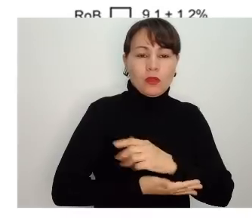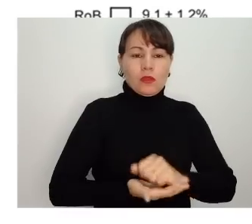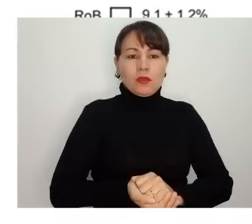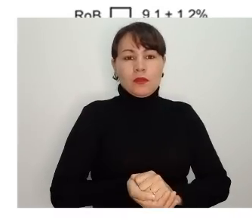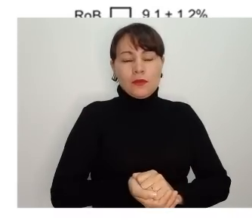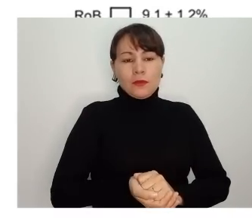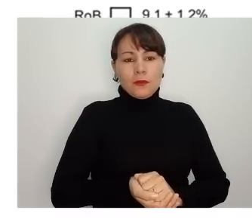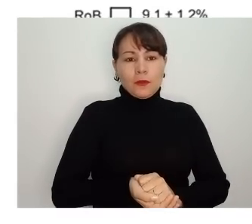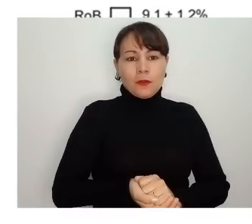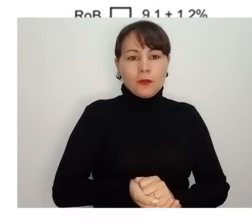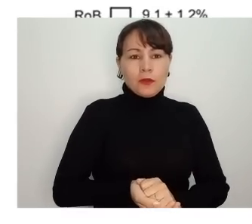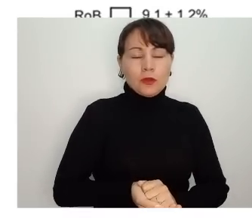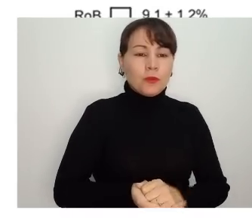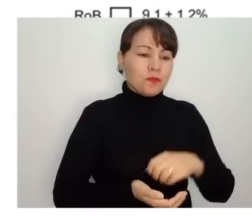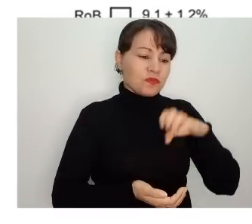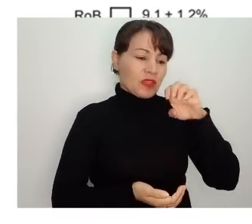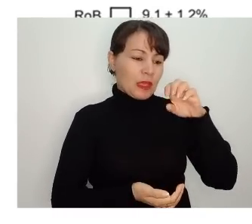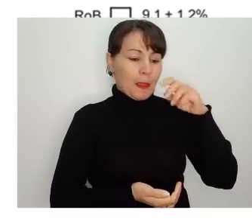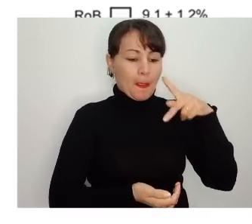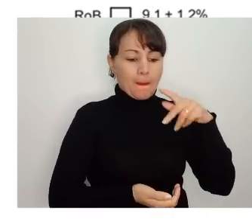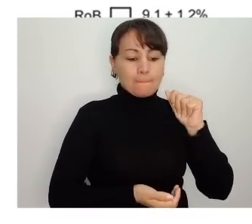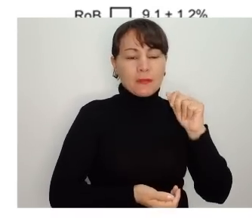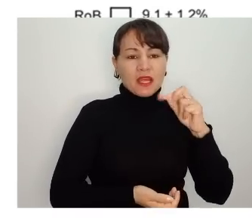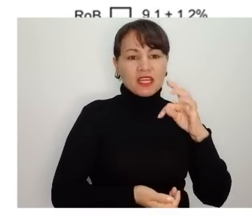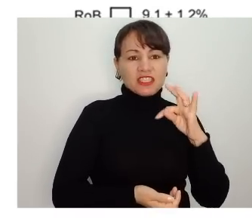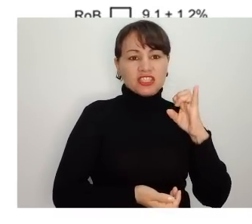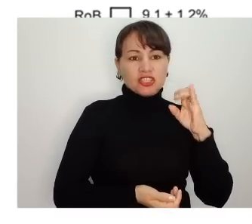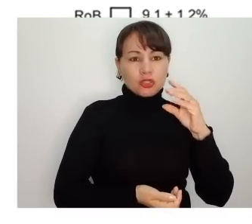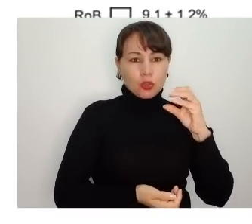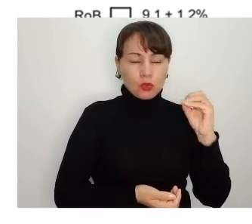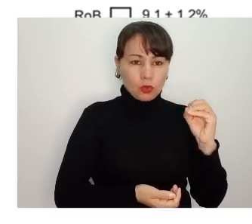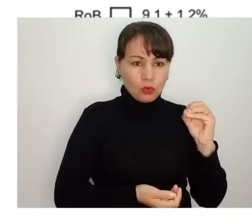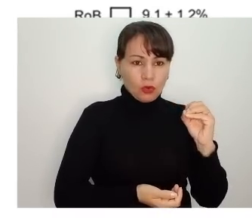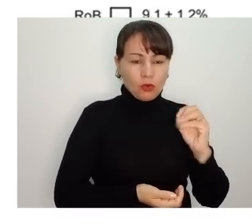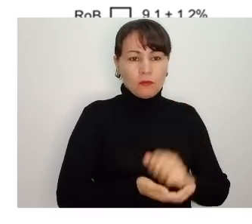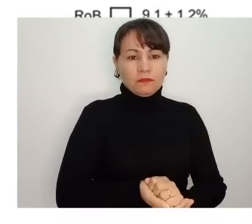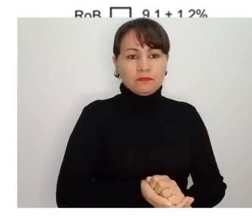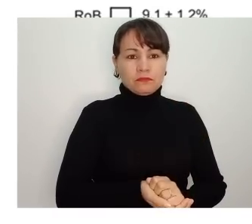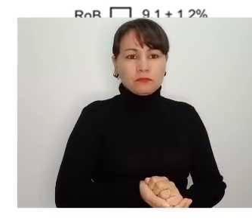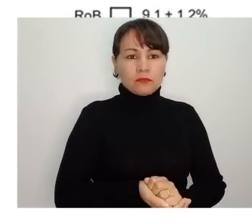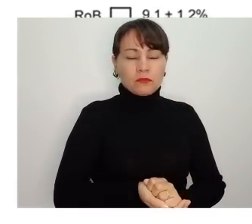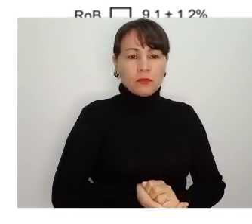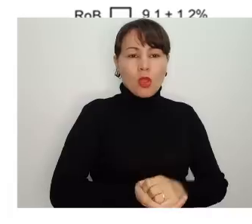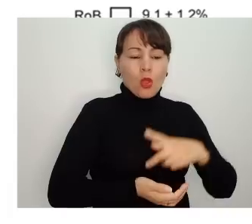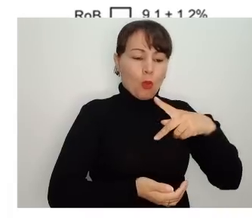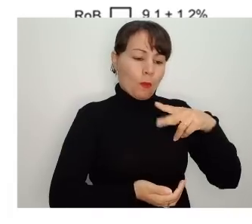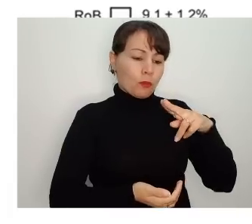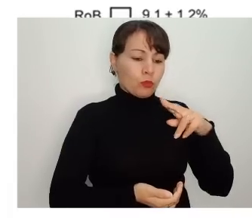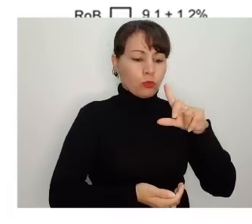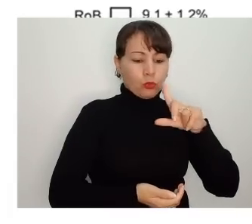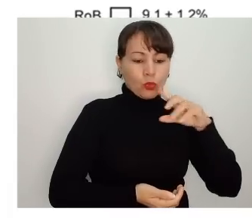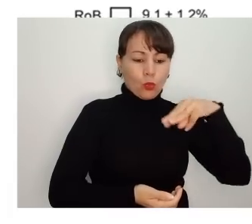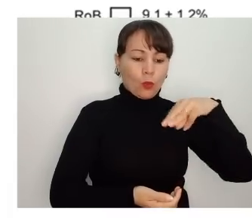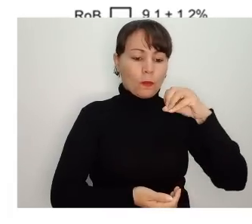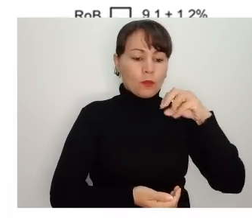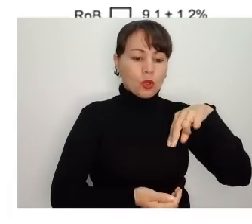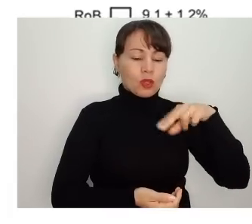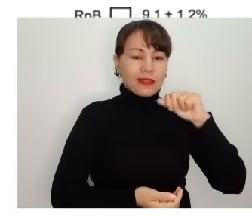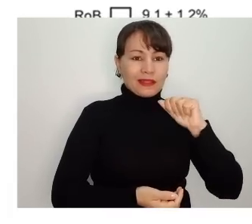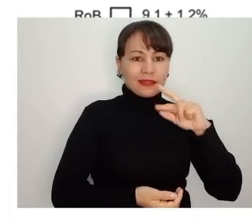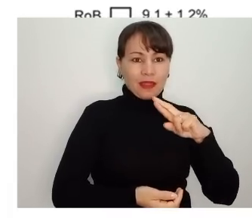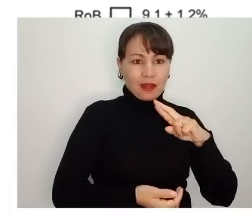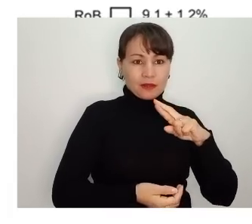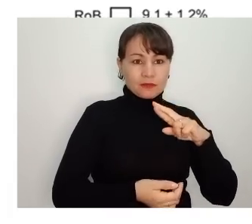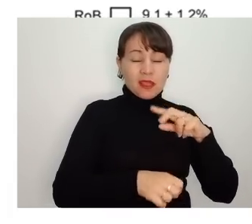vascular, cardíaco, hepático, renal, pulmonar. Nesse caso, nós vamos ter uma perda